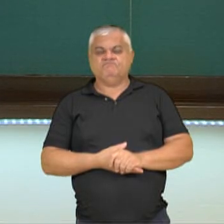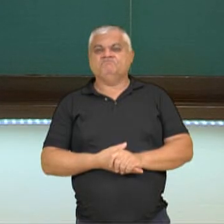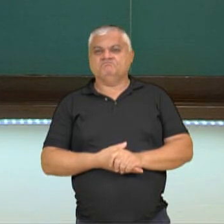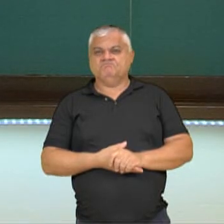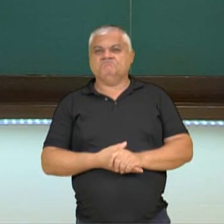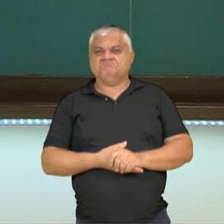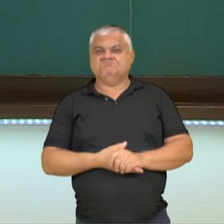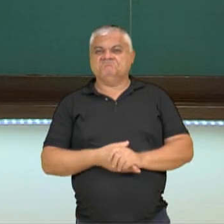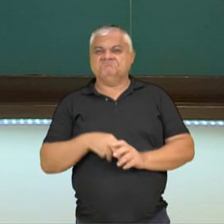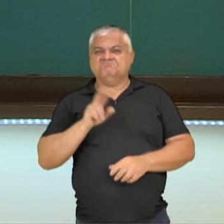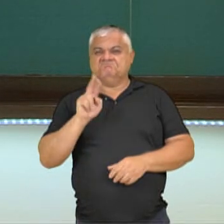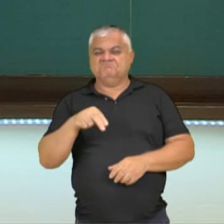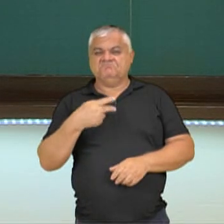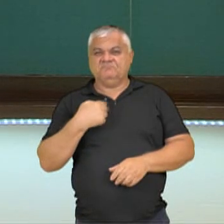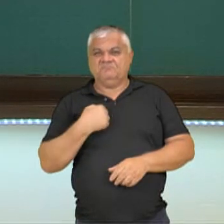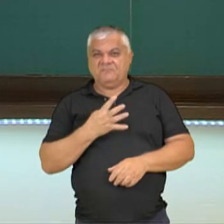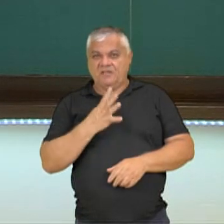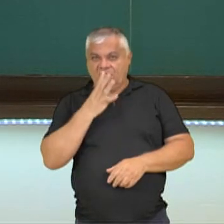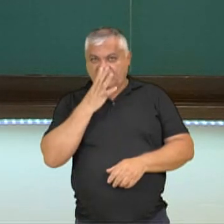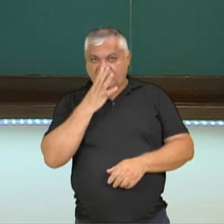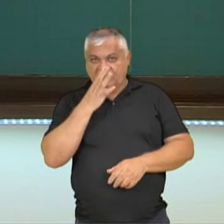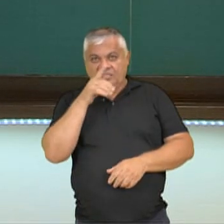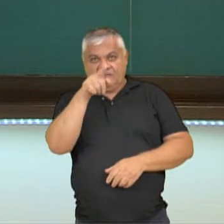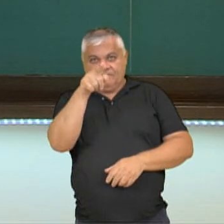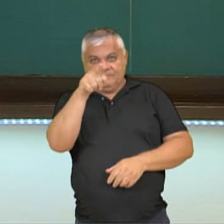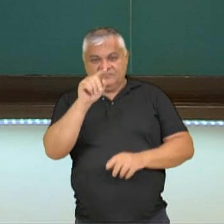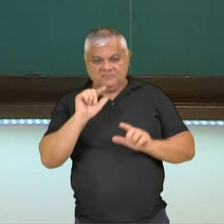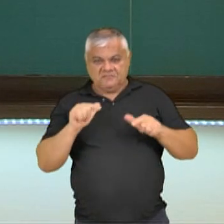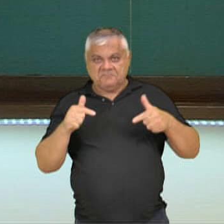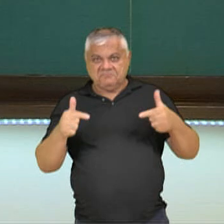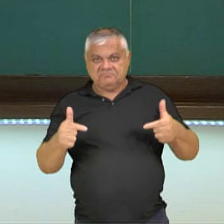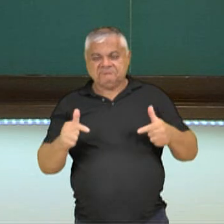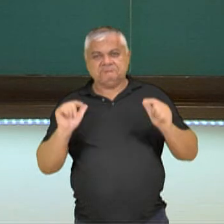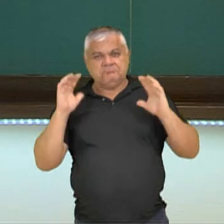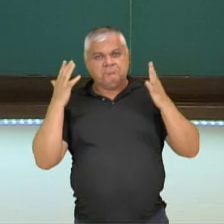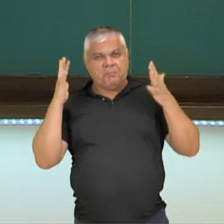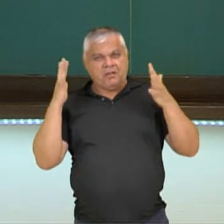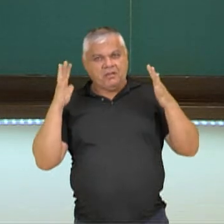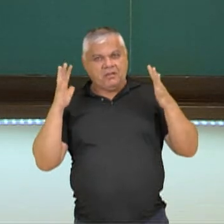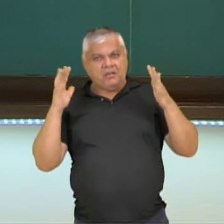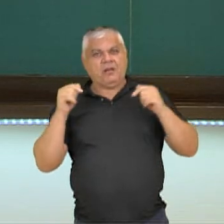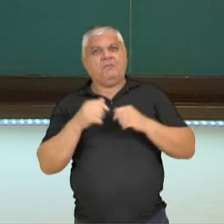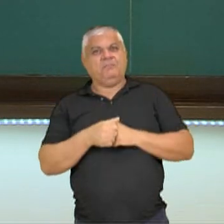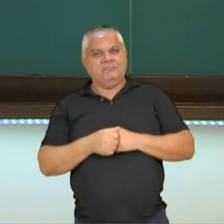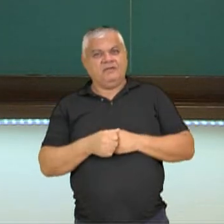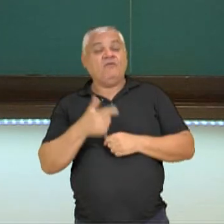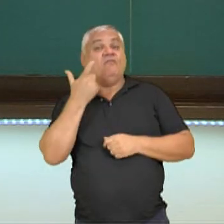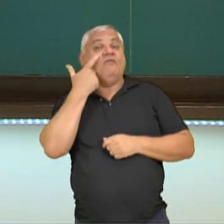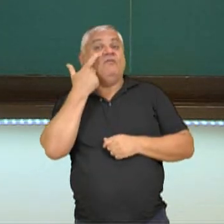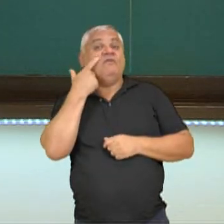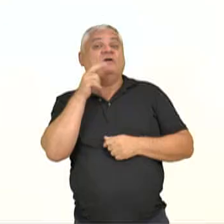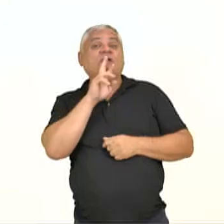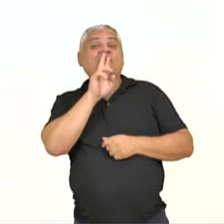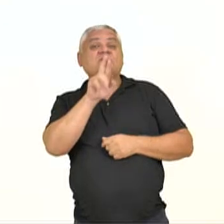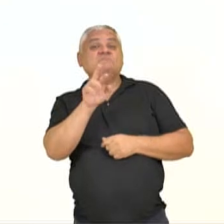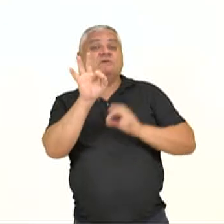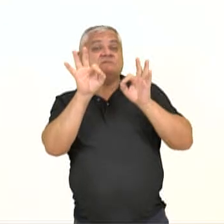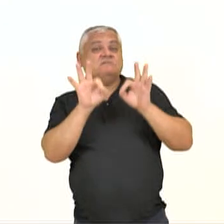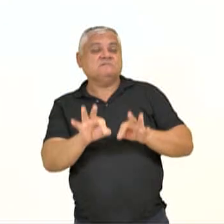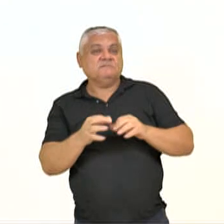Realmente eu estou admirado com a sua dedicação. Parabéns, confere aqui a sua resposta com a solução do